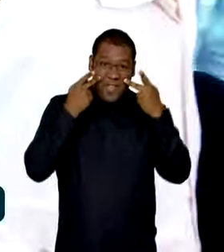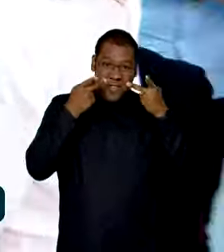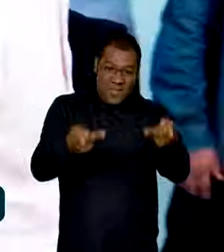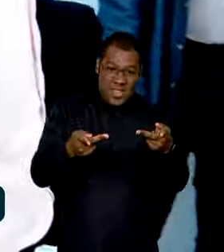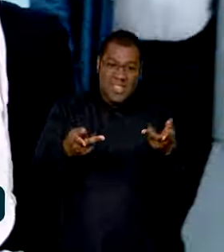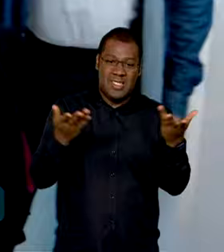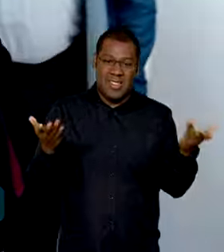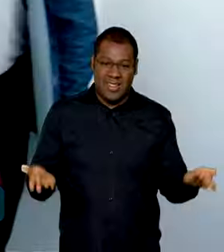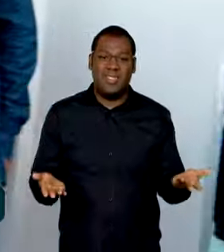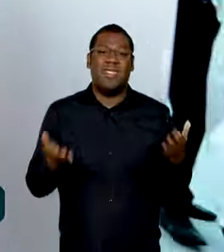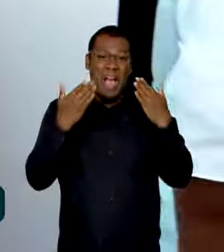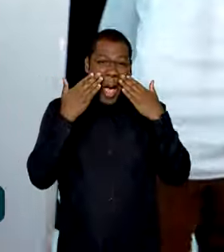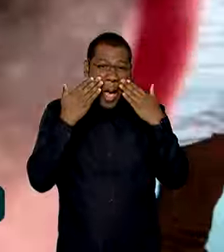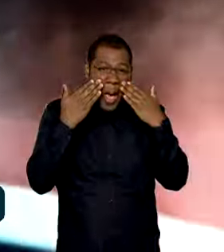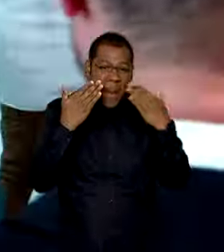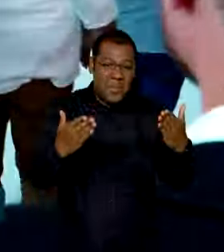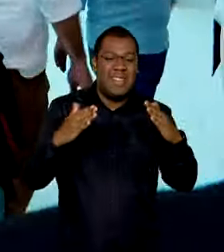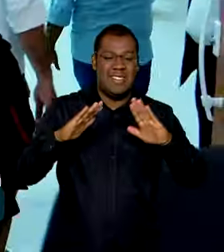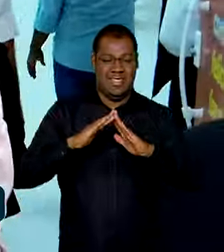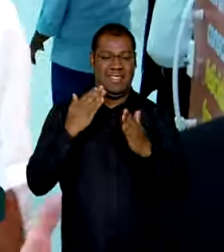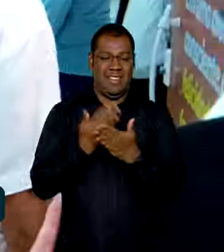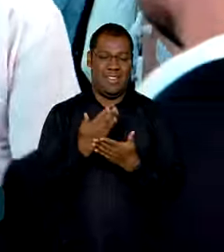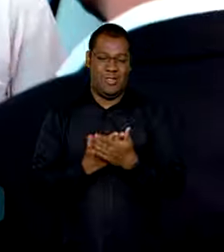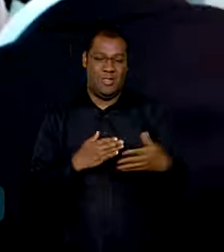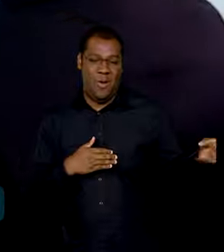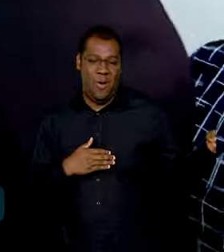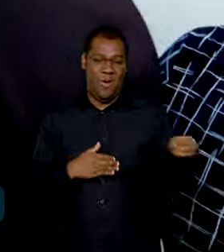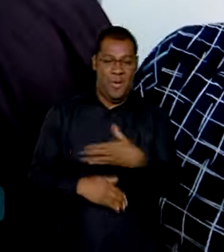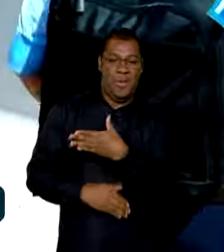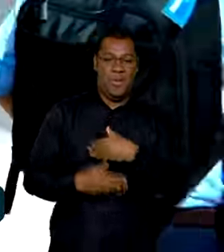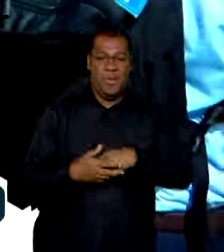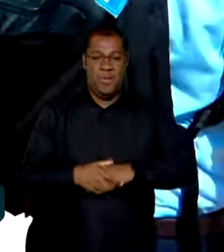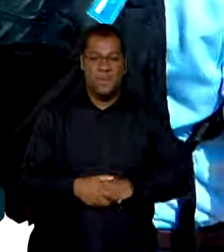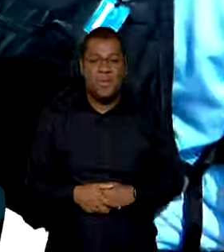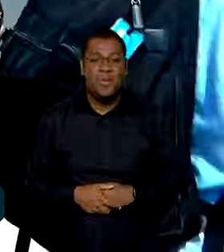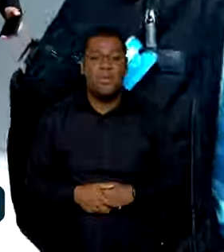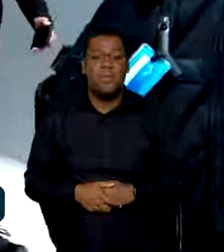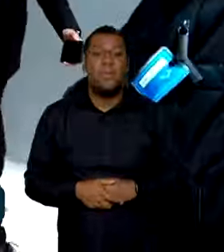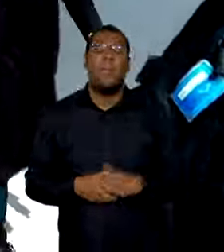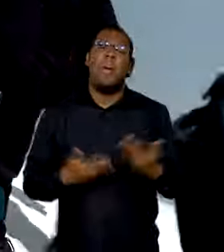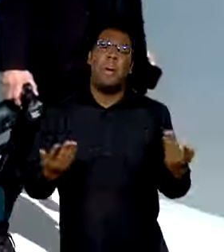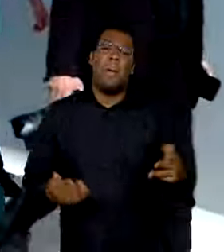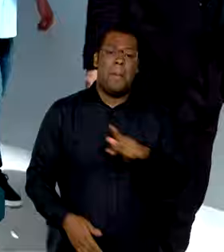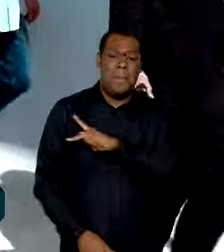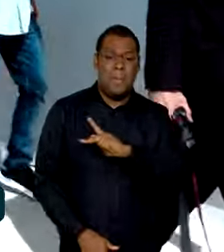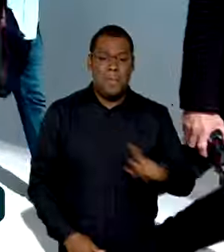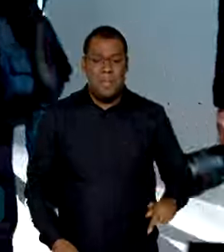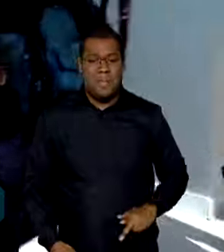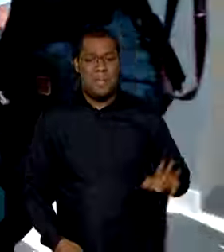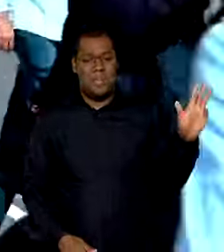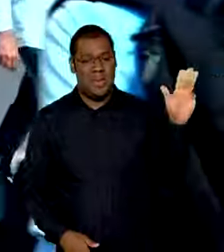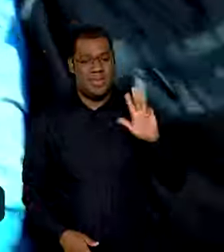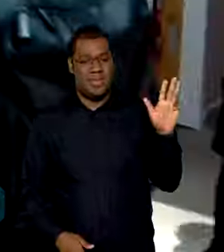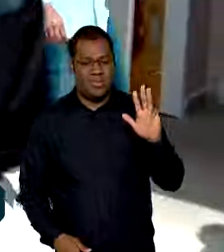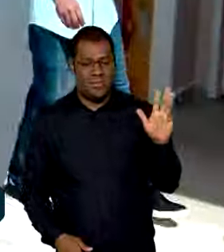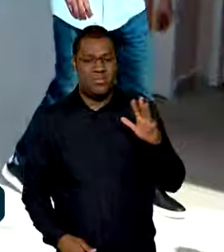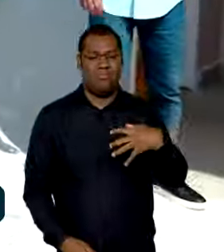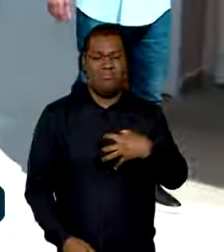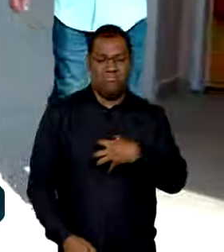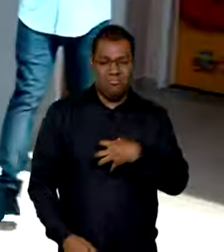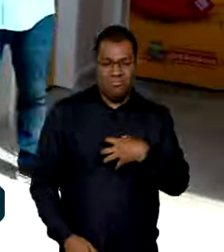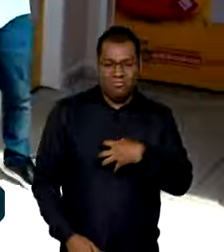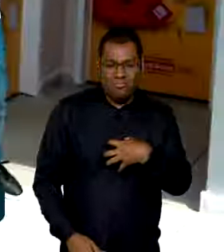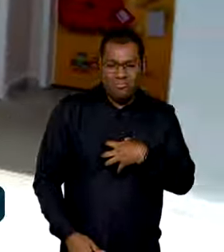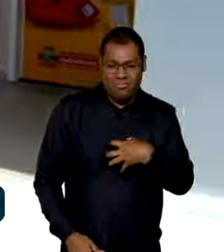requisitos de apresentar com orgulho o que se deseja para todas as escolas. Mas para Lula, tudo devia estar sendo bem difícil. Por um